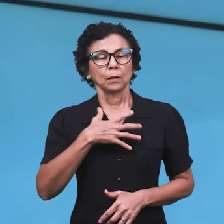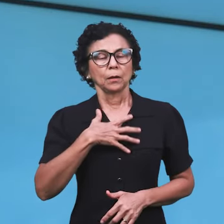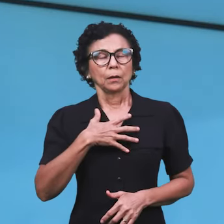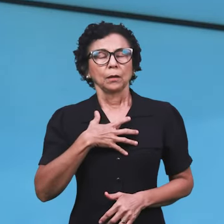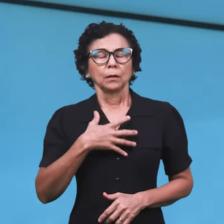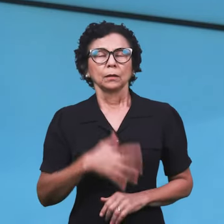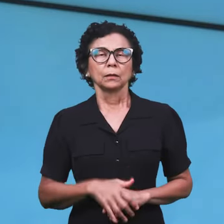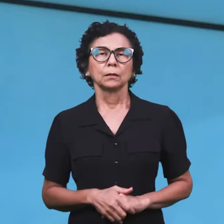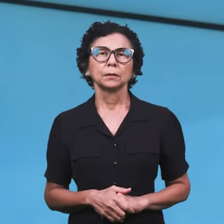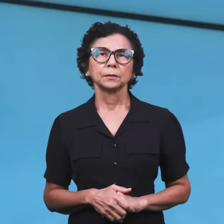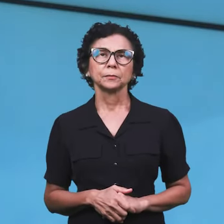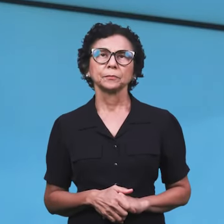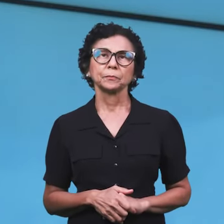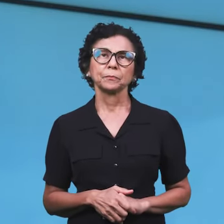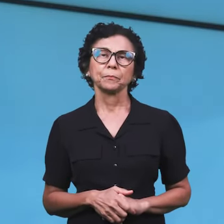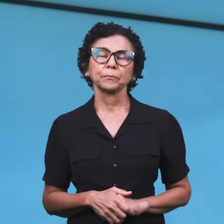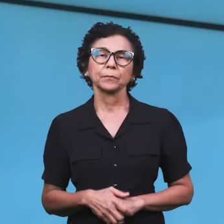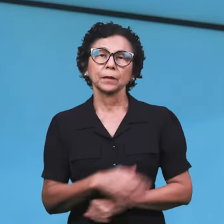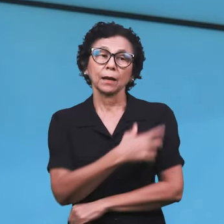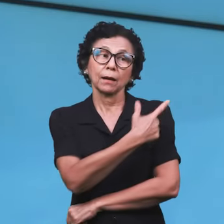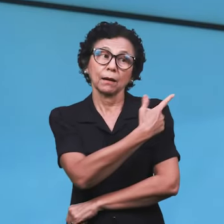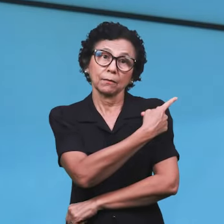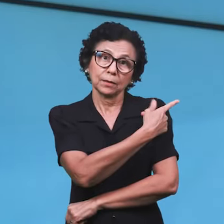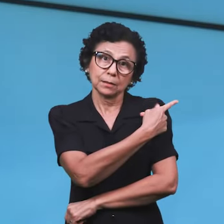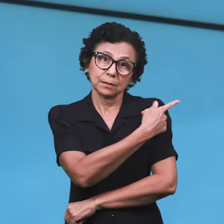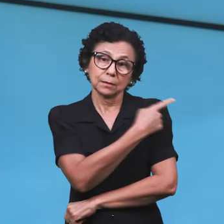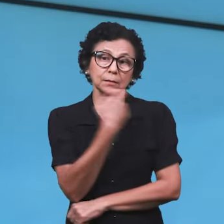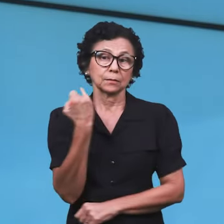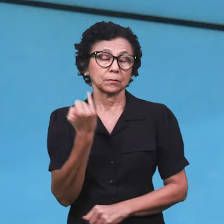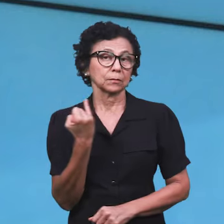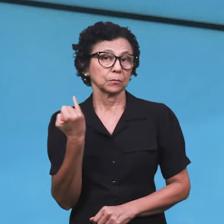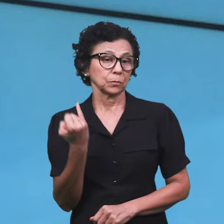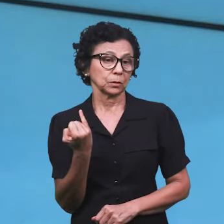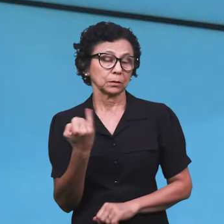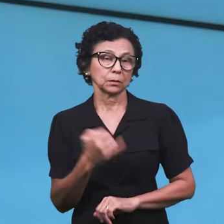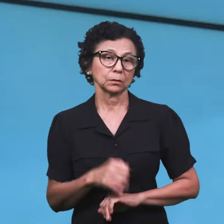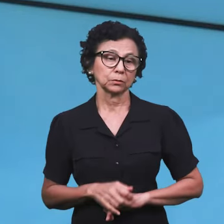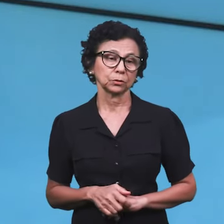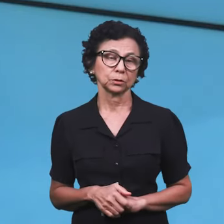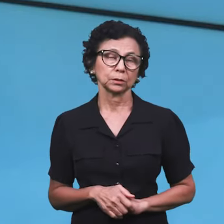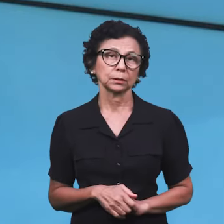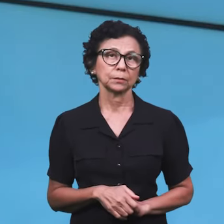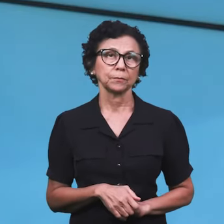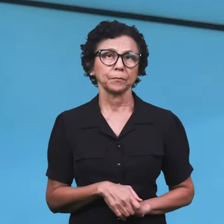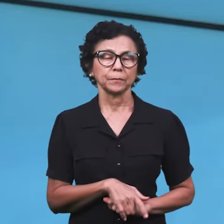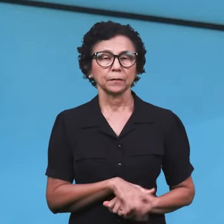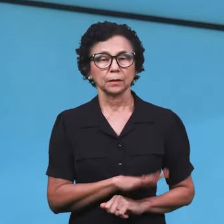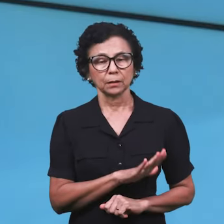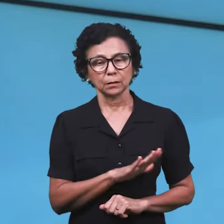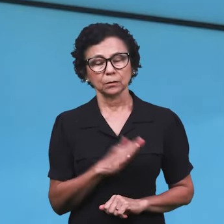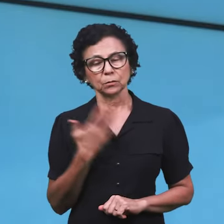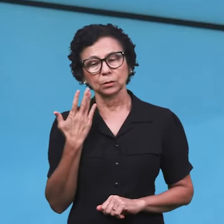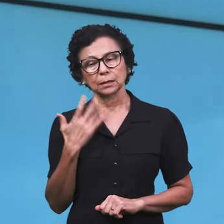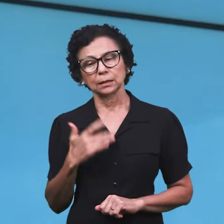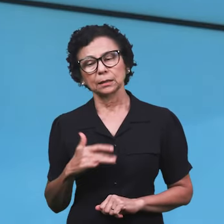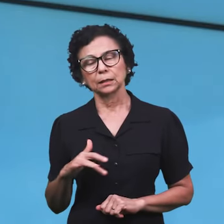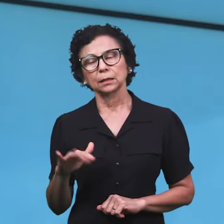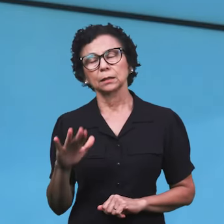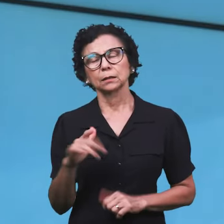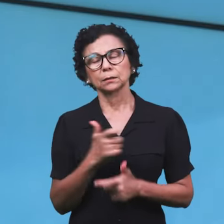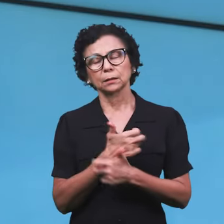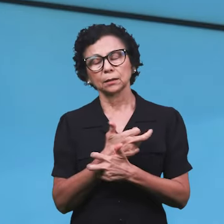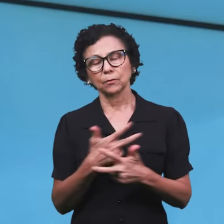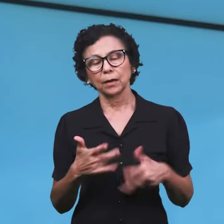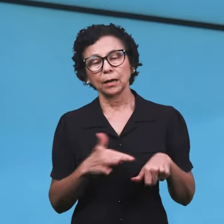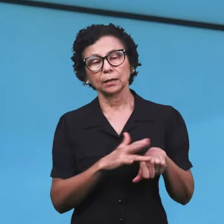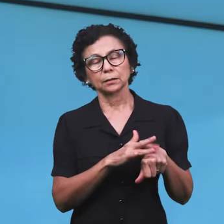muito importante é a vacinação, porque a criança hoje, das doenças respiratórias, da gripe, da pneumonia, a gente não pode esquecer